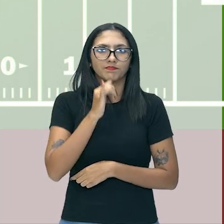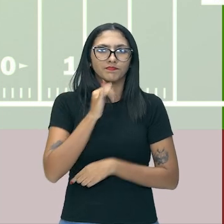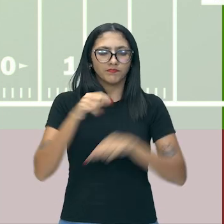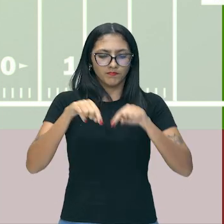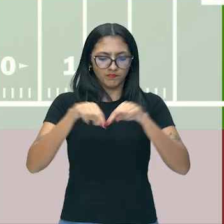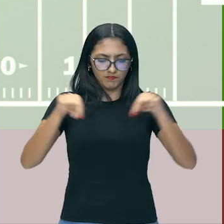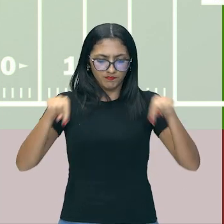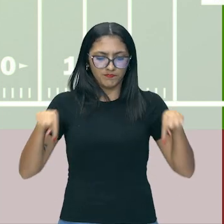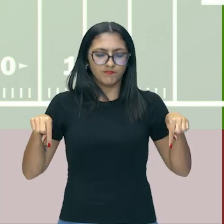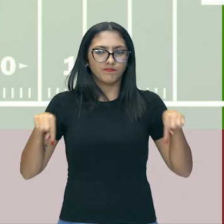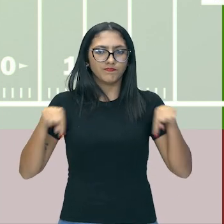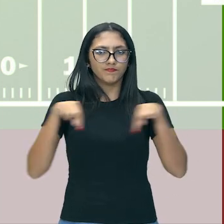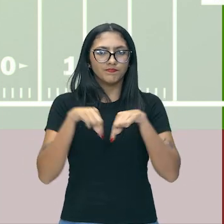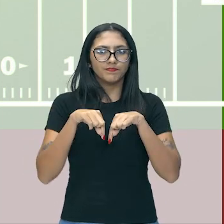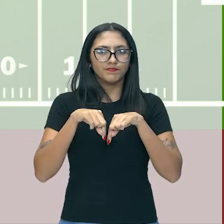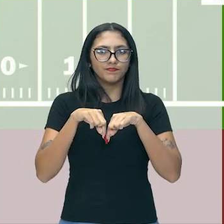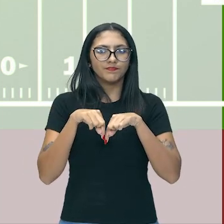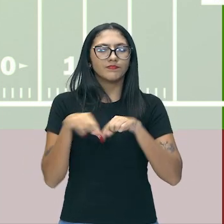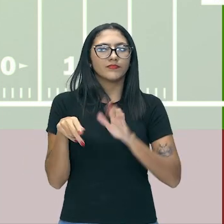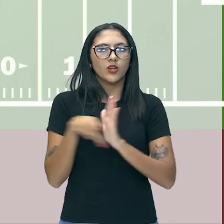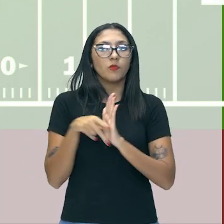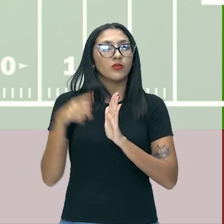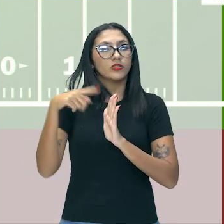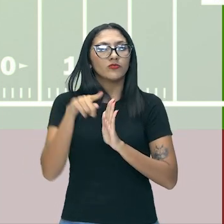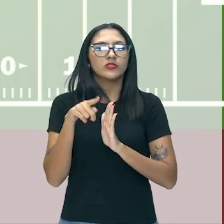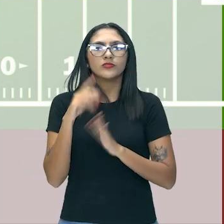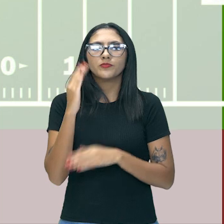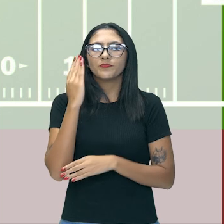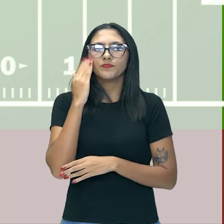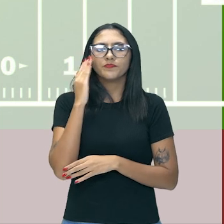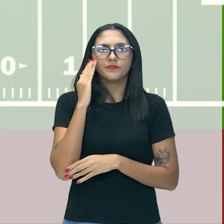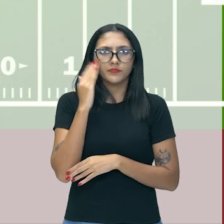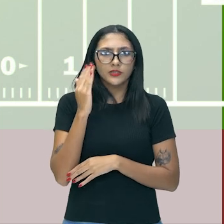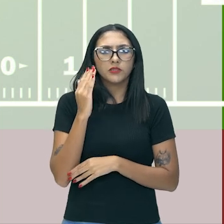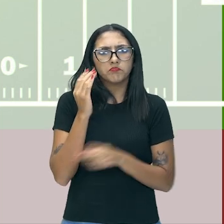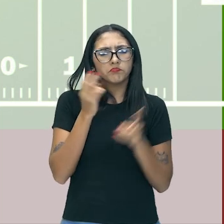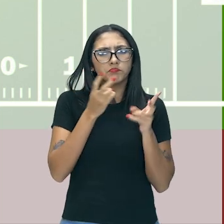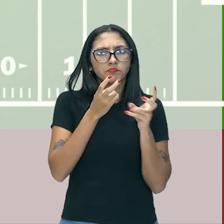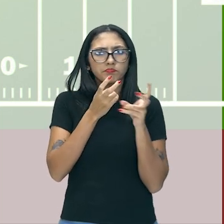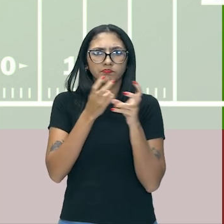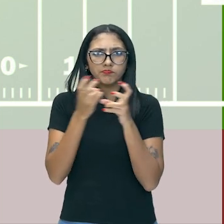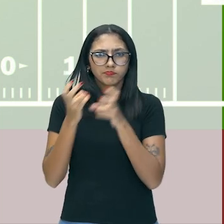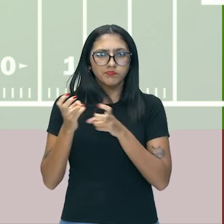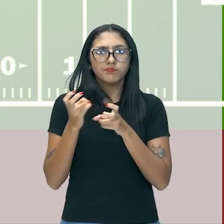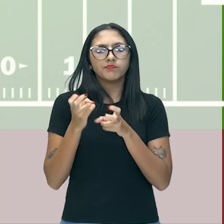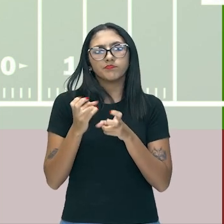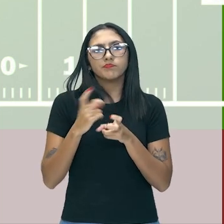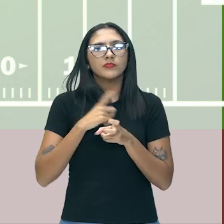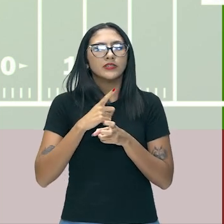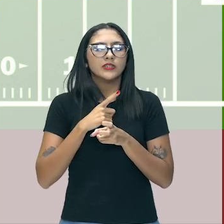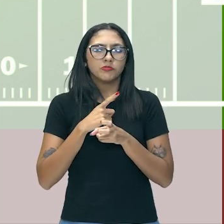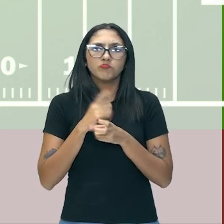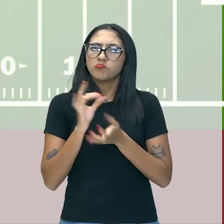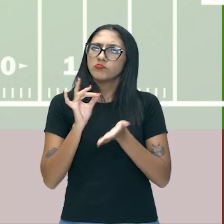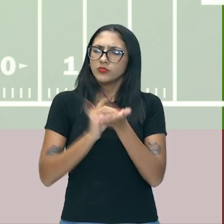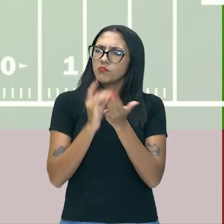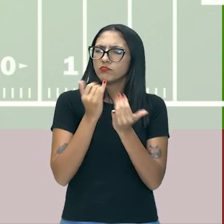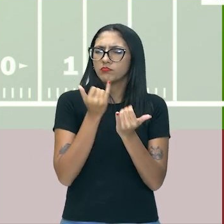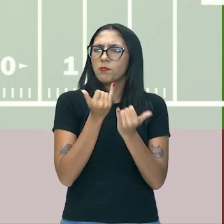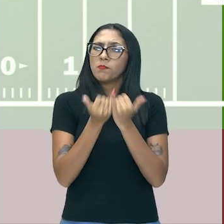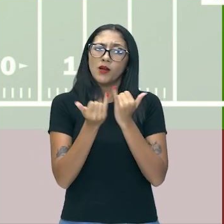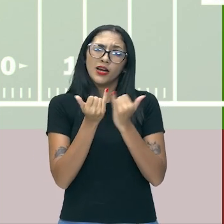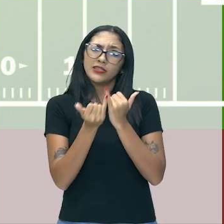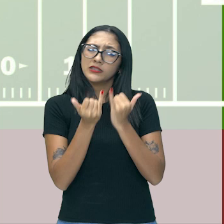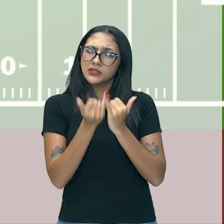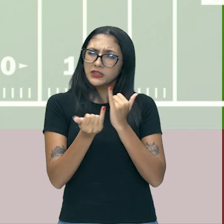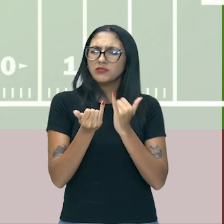futebol americano, onde vocês vão poder observar, né, que de fato ele